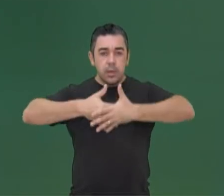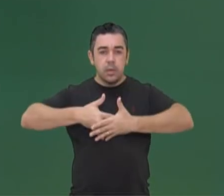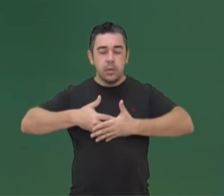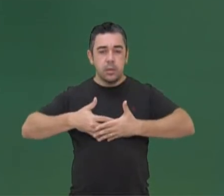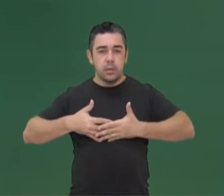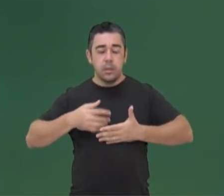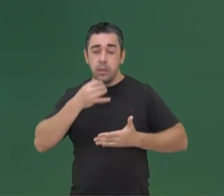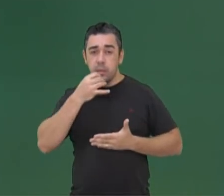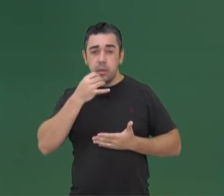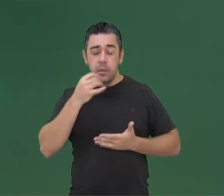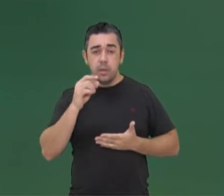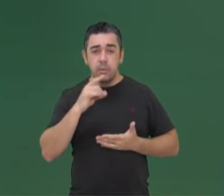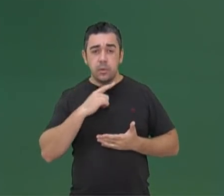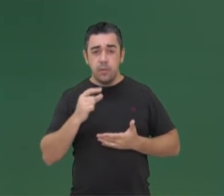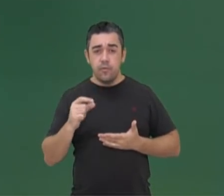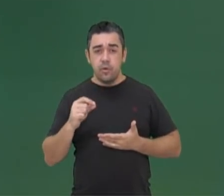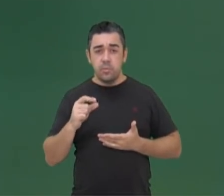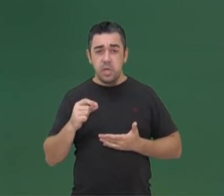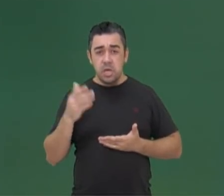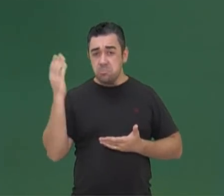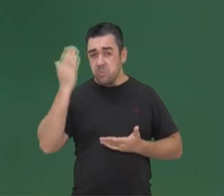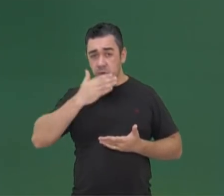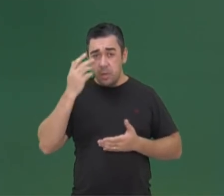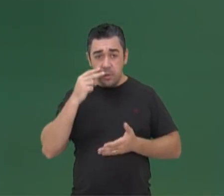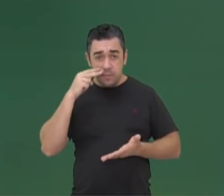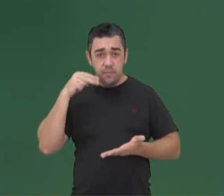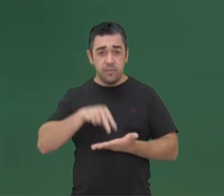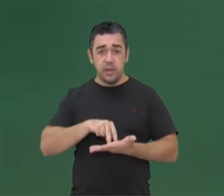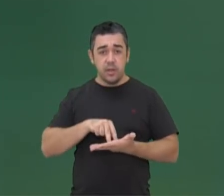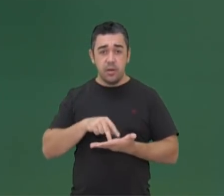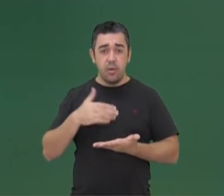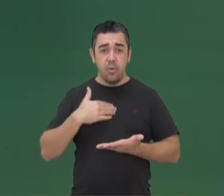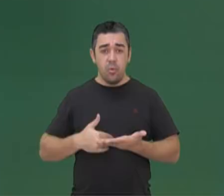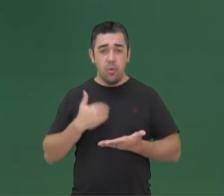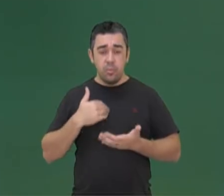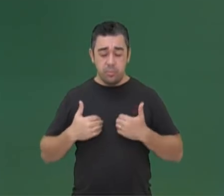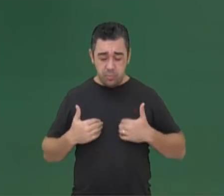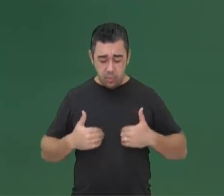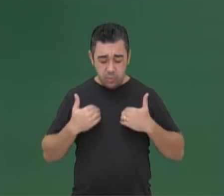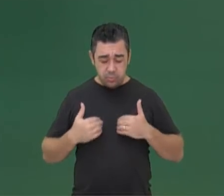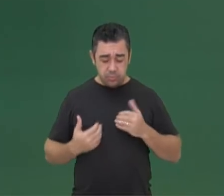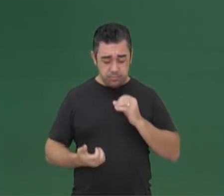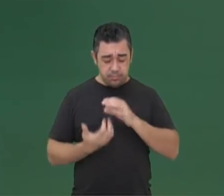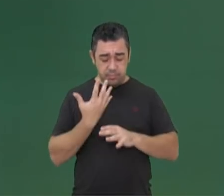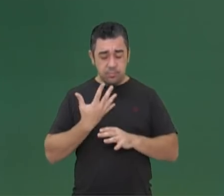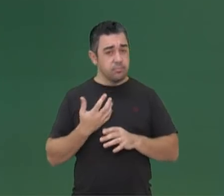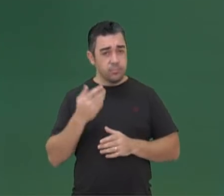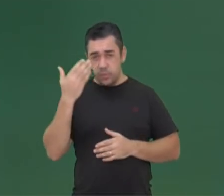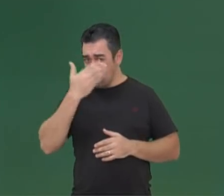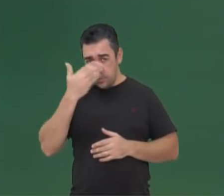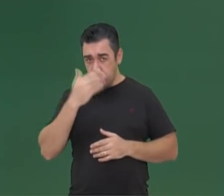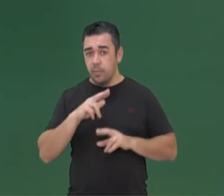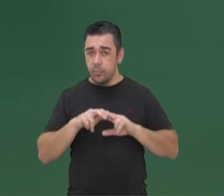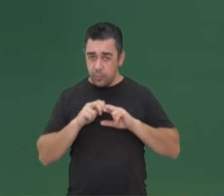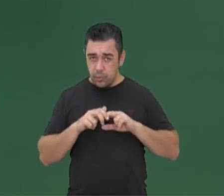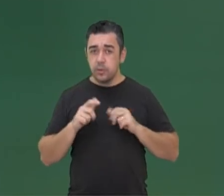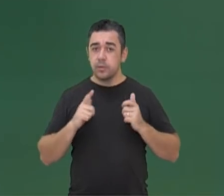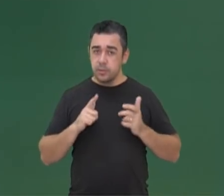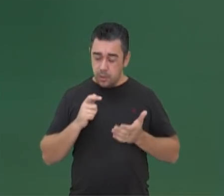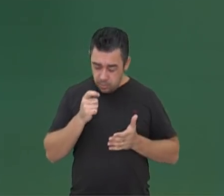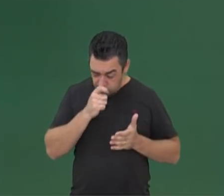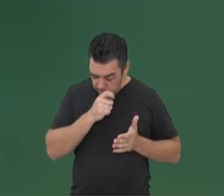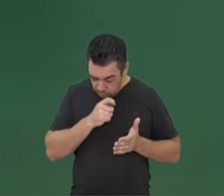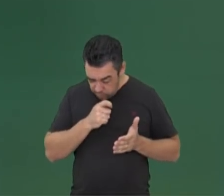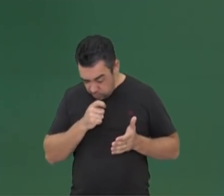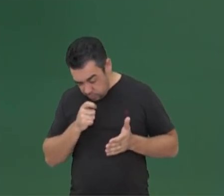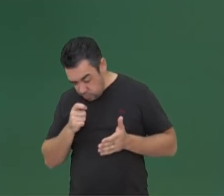se você colocar um inseto, a luminosidade não passa pelo corpo dele e você não consegue visualizar. Por isso, nós temos as lupas,